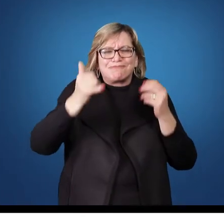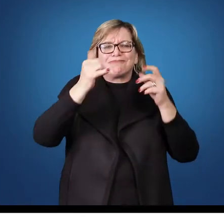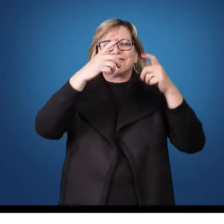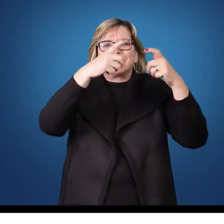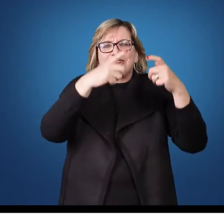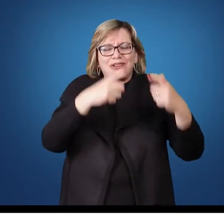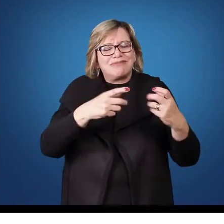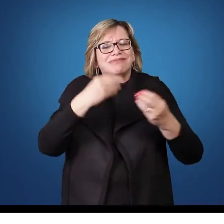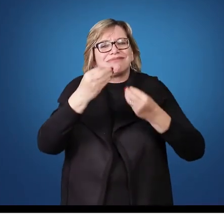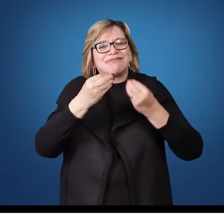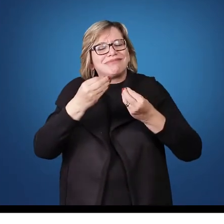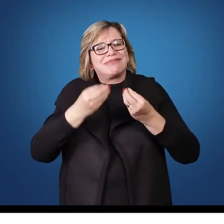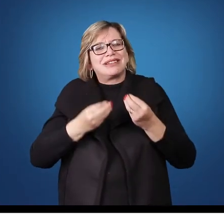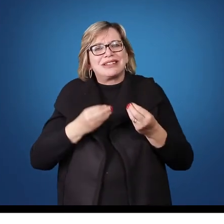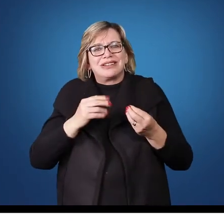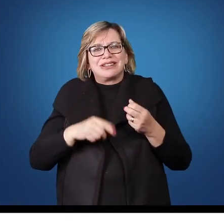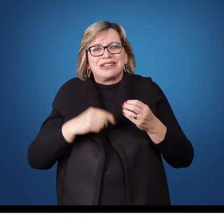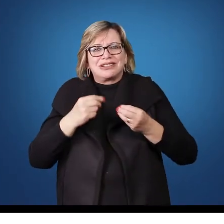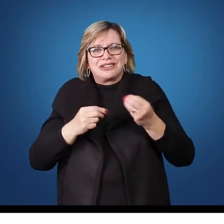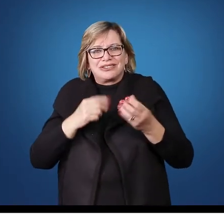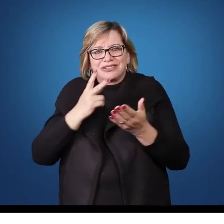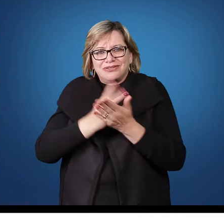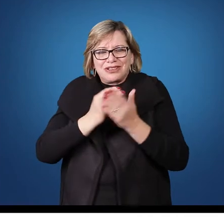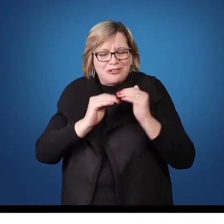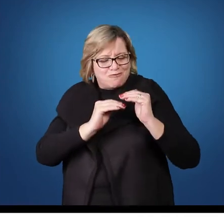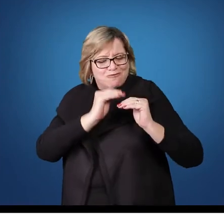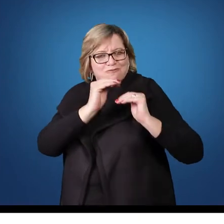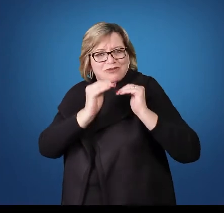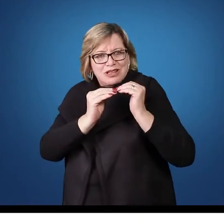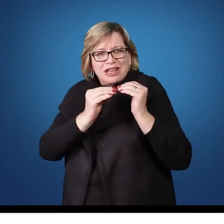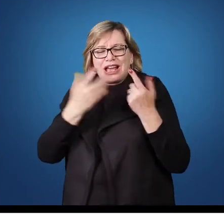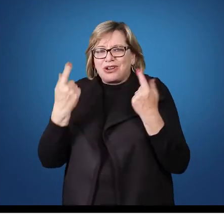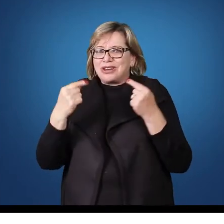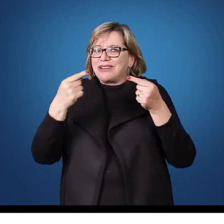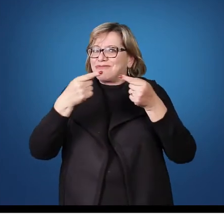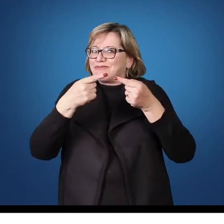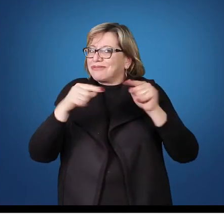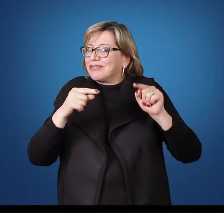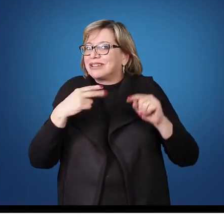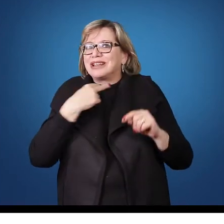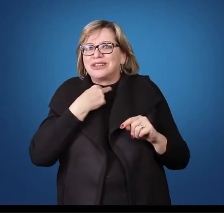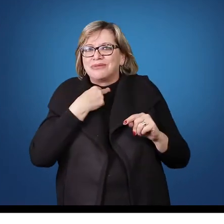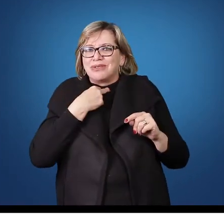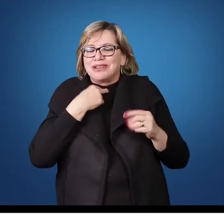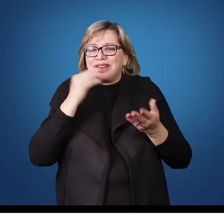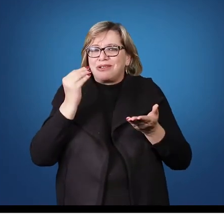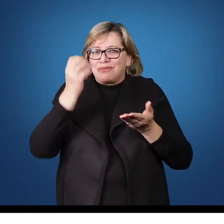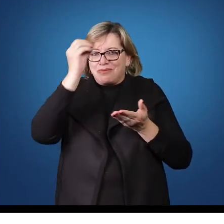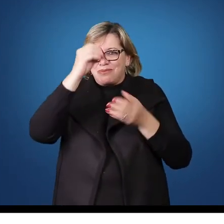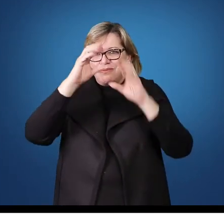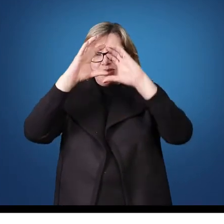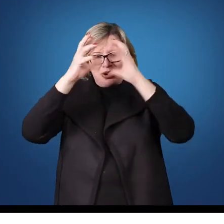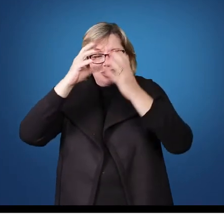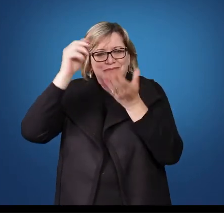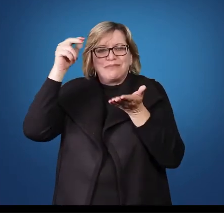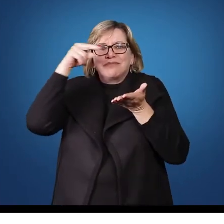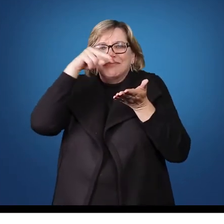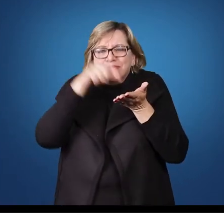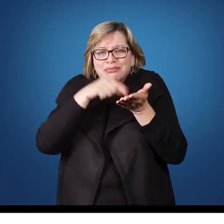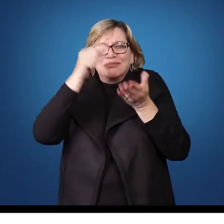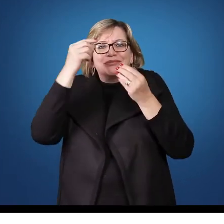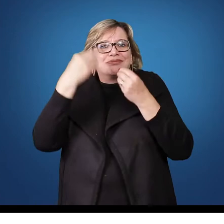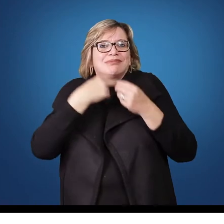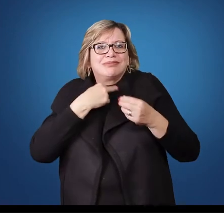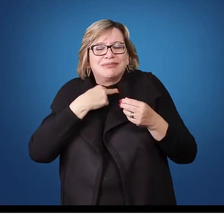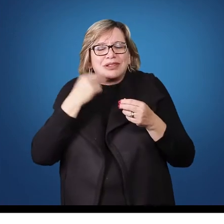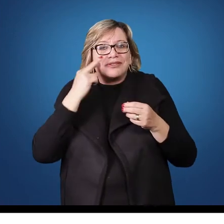tomar o ponto. Então, nesse momento, numa progressão de atividades, vocês estão jogando um contra o outro. Vocês não podem deixar essa bola cair, vocês podem fazer um controle e